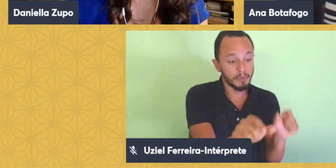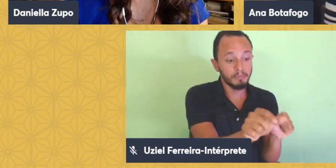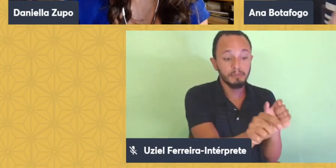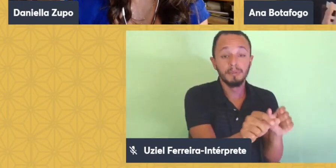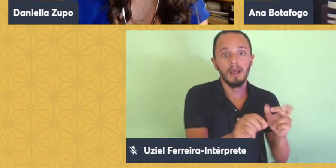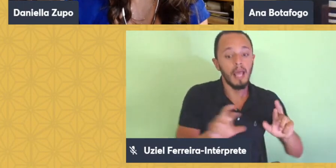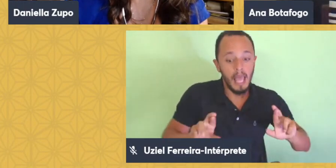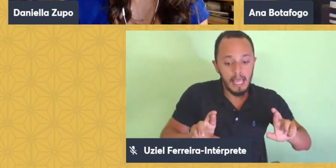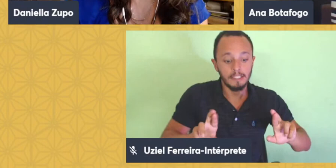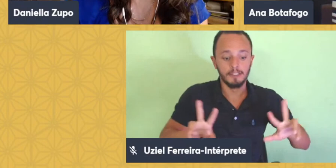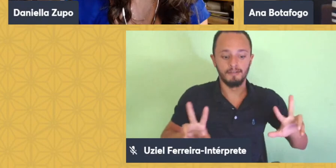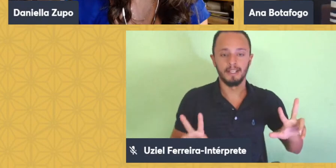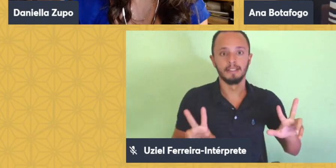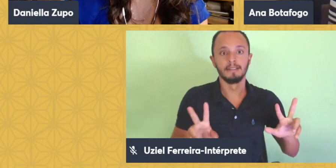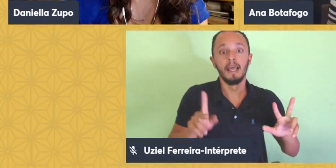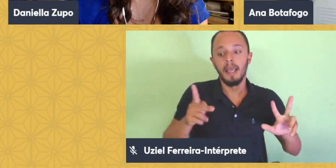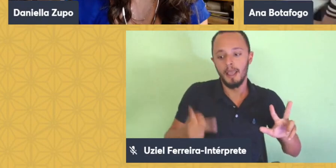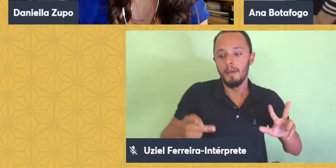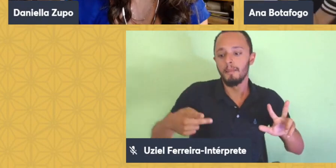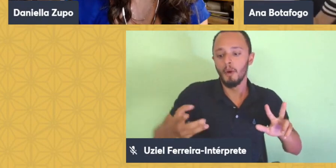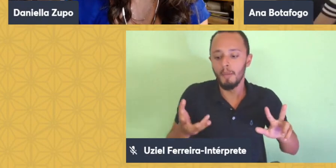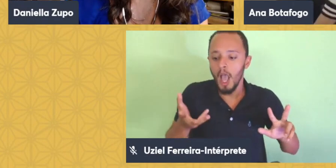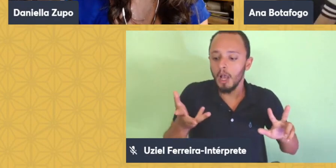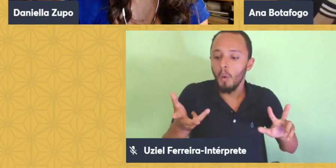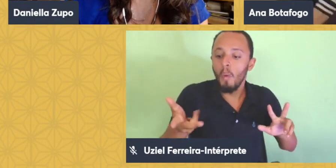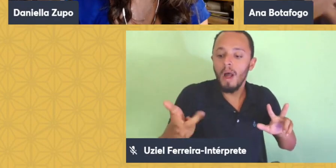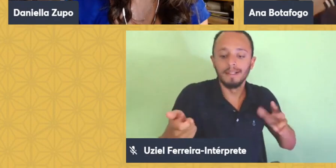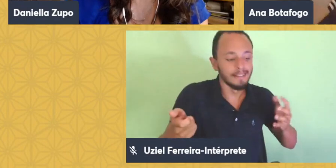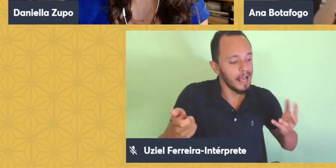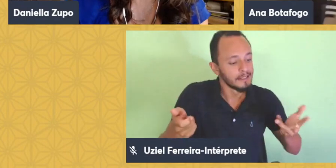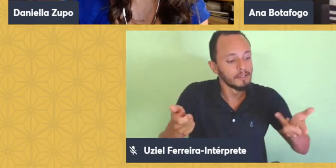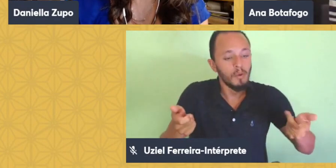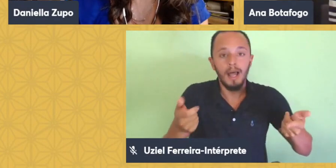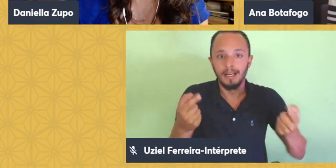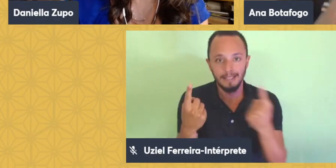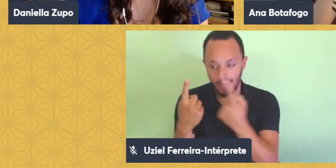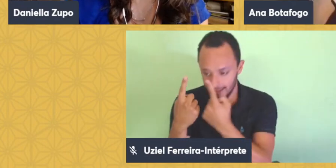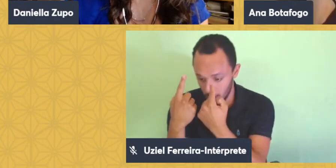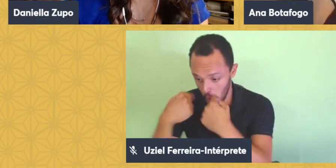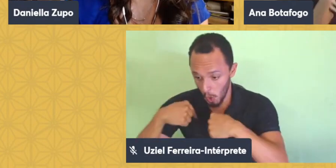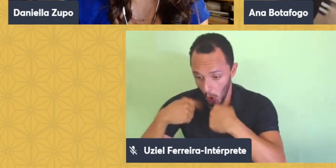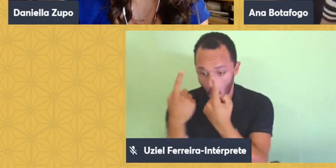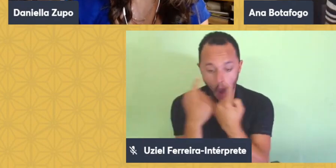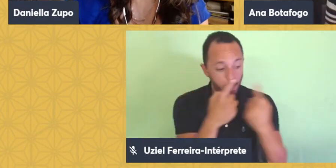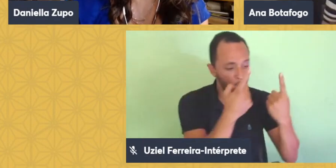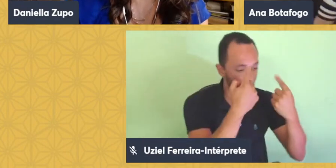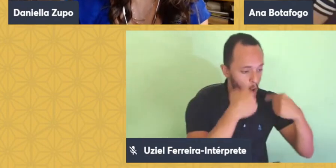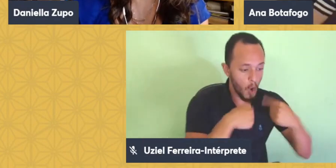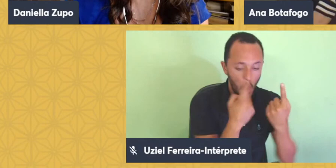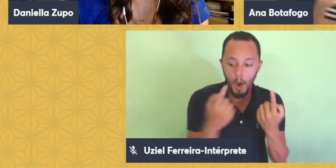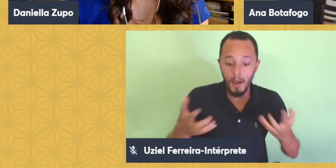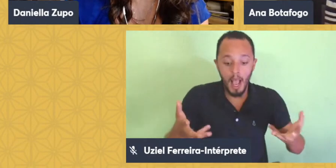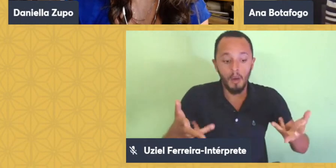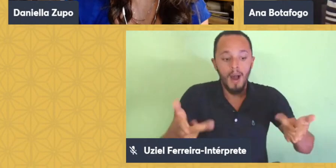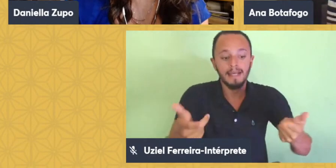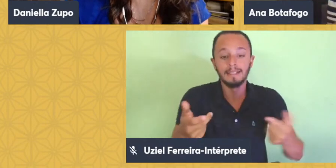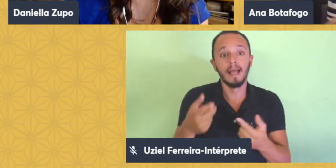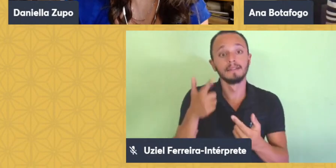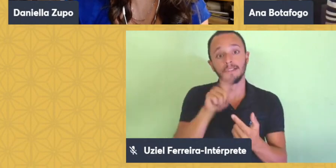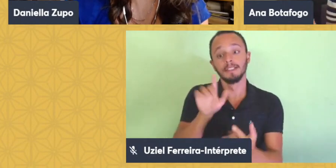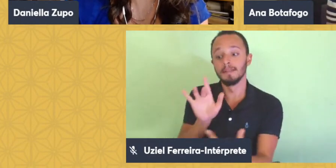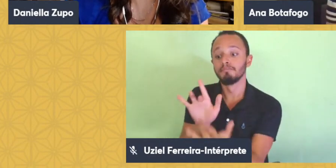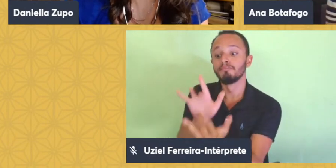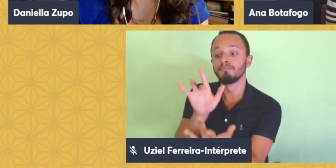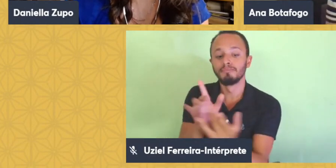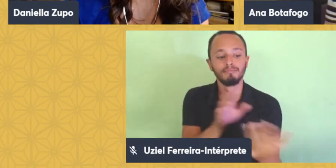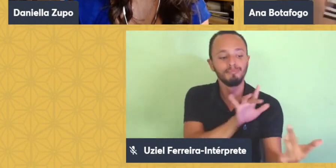sentimos as suas qualidades corporais pensa que só para resumir a importância dessa interação